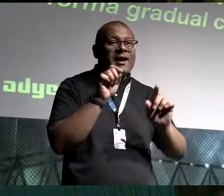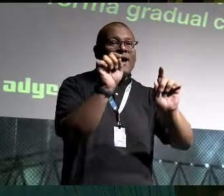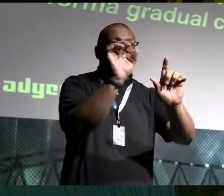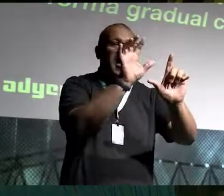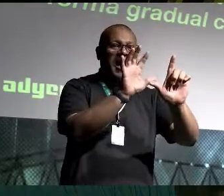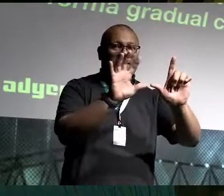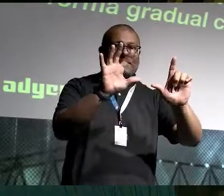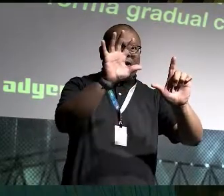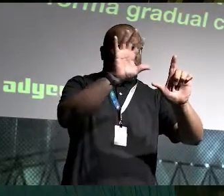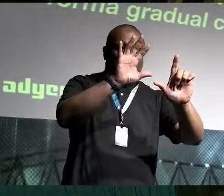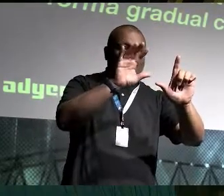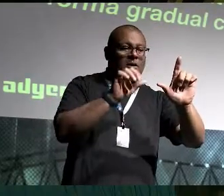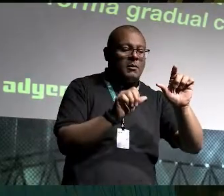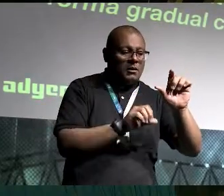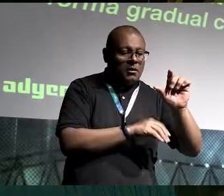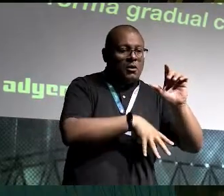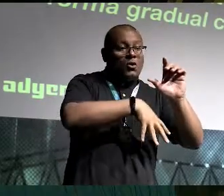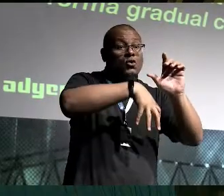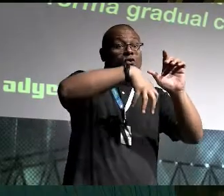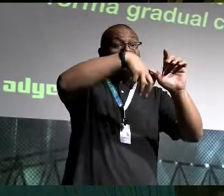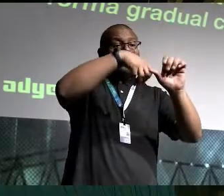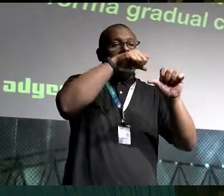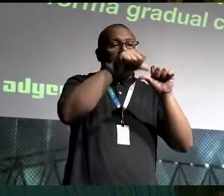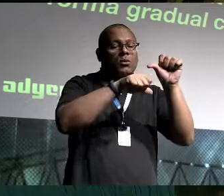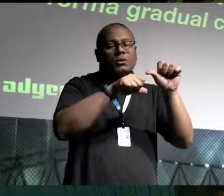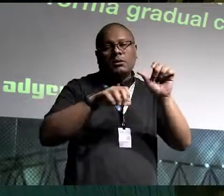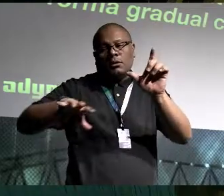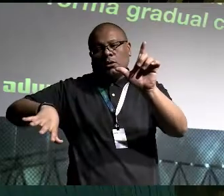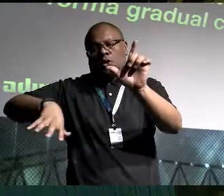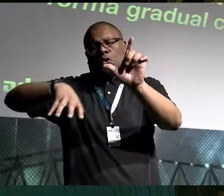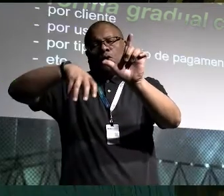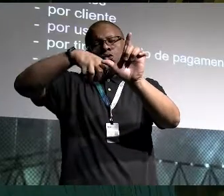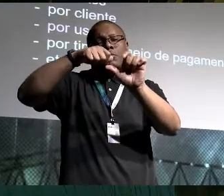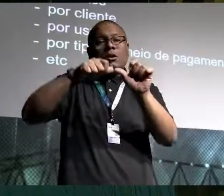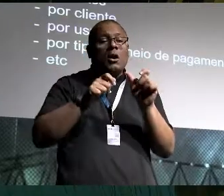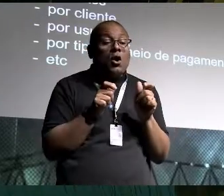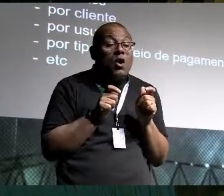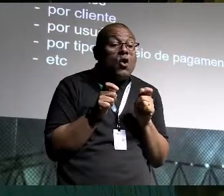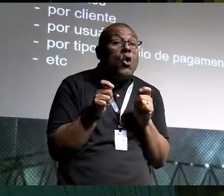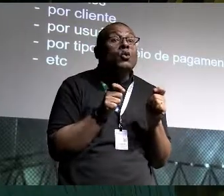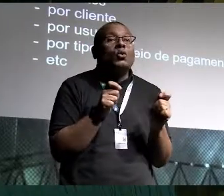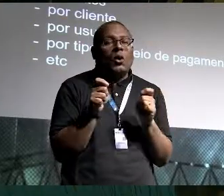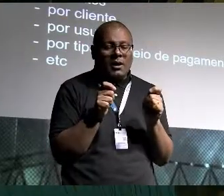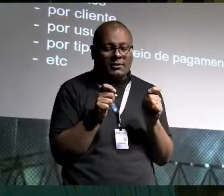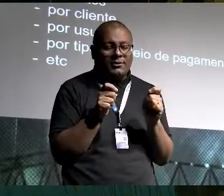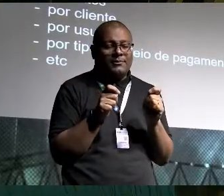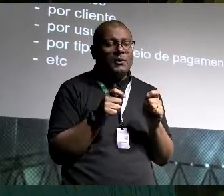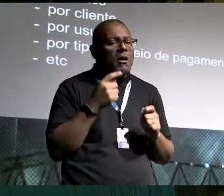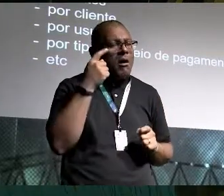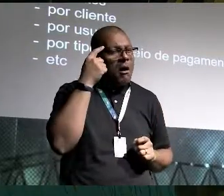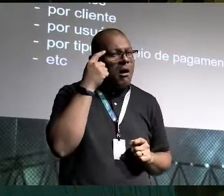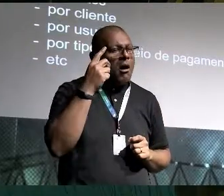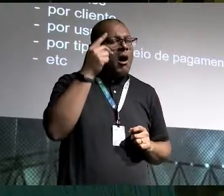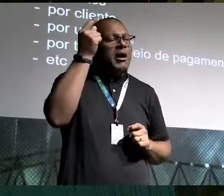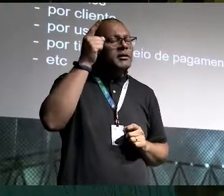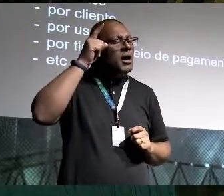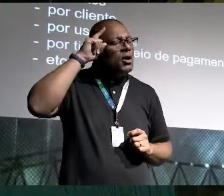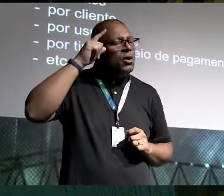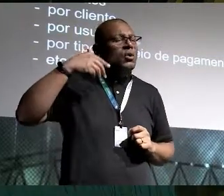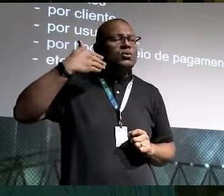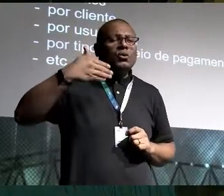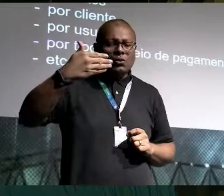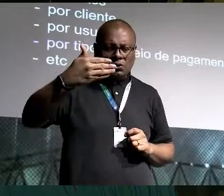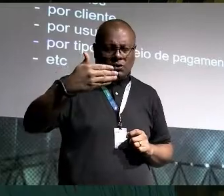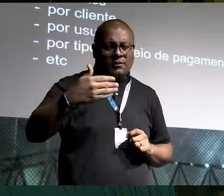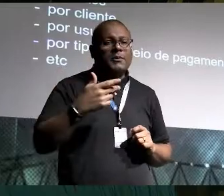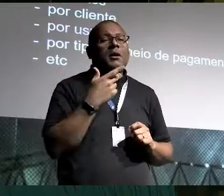fazer esse controle, esse rollout, né, de novas funcionalidades de uma maneira mais controlada. Então, a solução que a gente acaba utilizando no dia a dia são